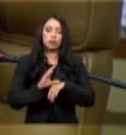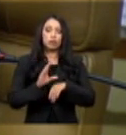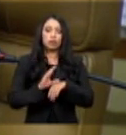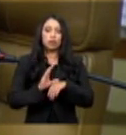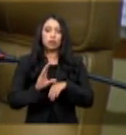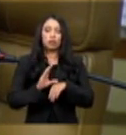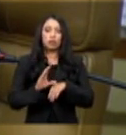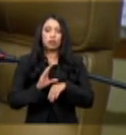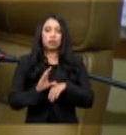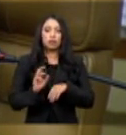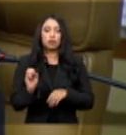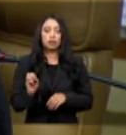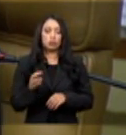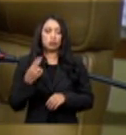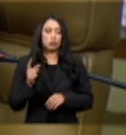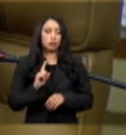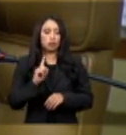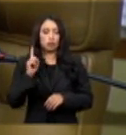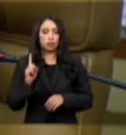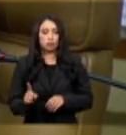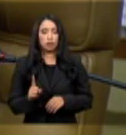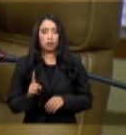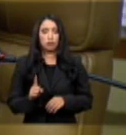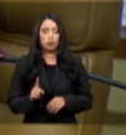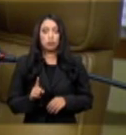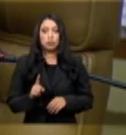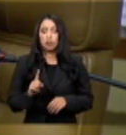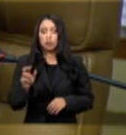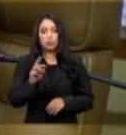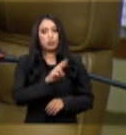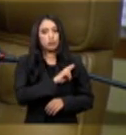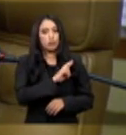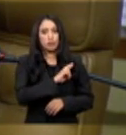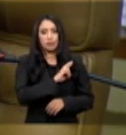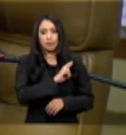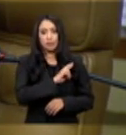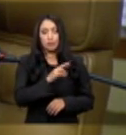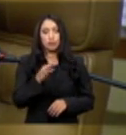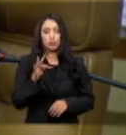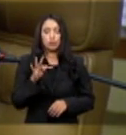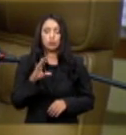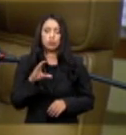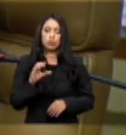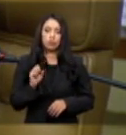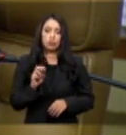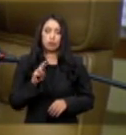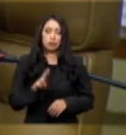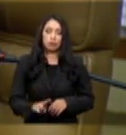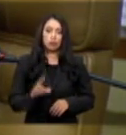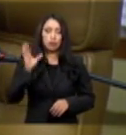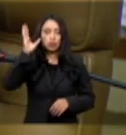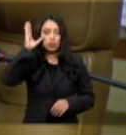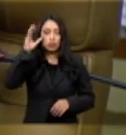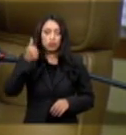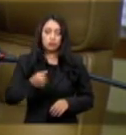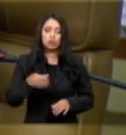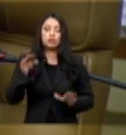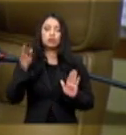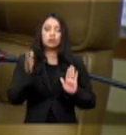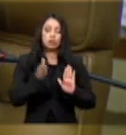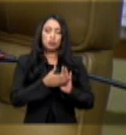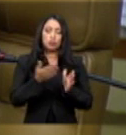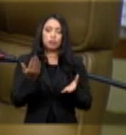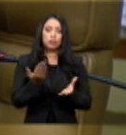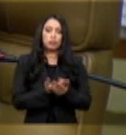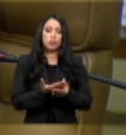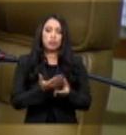não dos dispositivos, até porque não é competência do Tribunal de Contas. Não se desconhece aquela decisão, está nos autos,